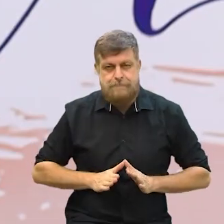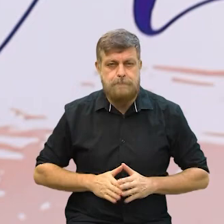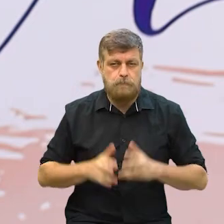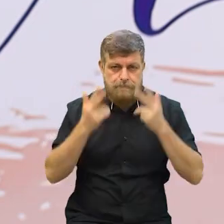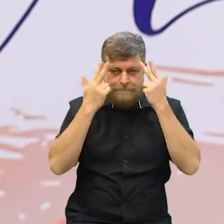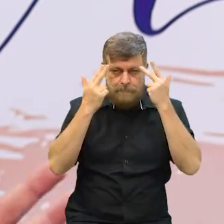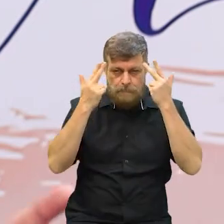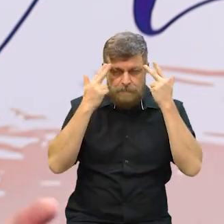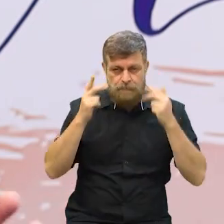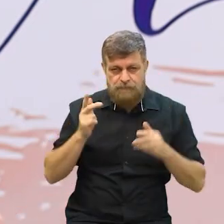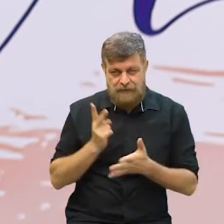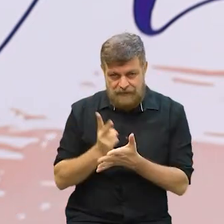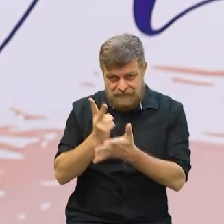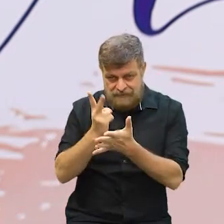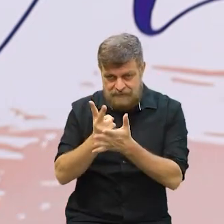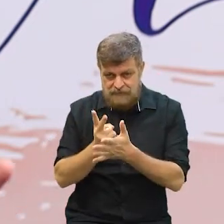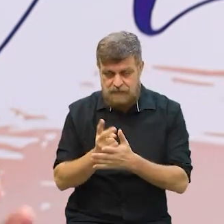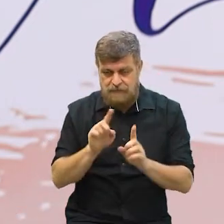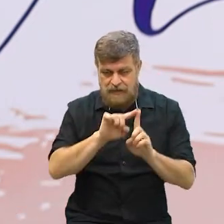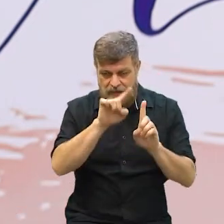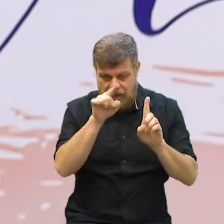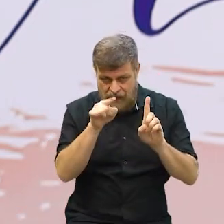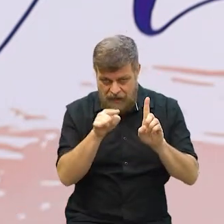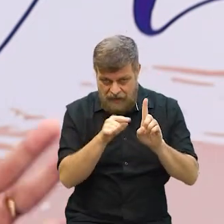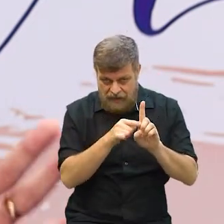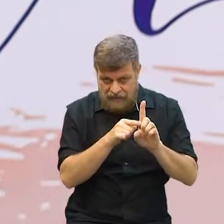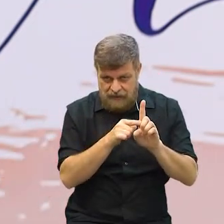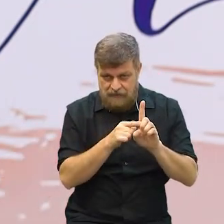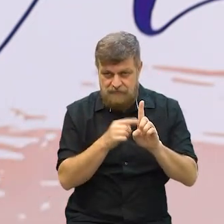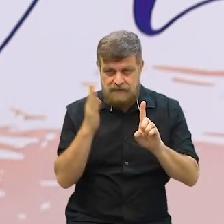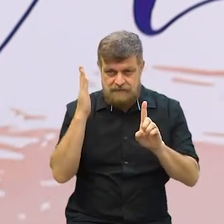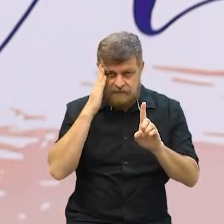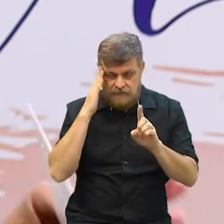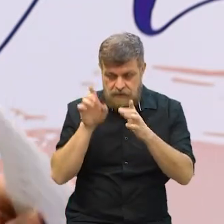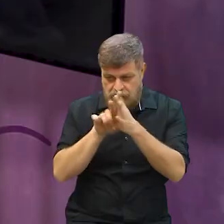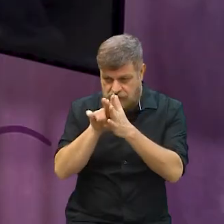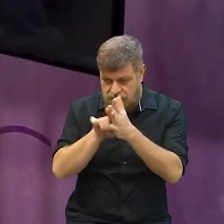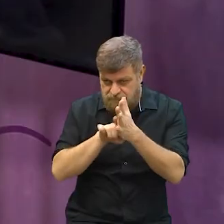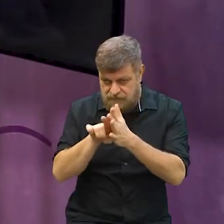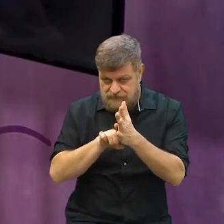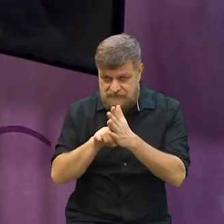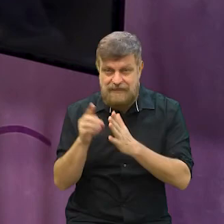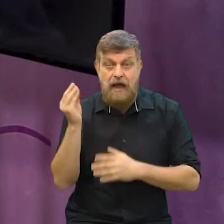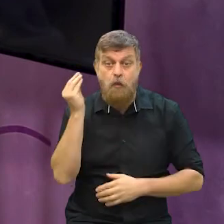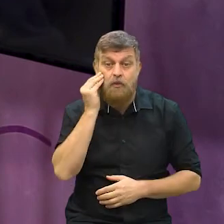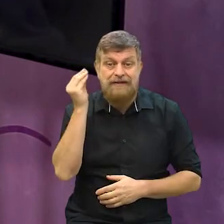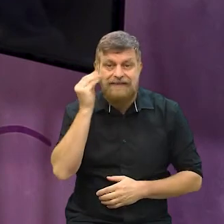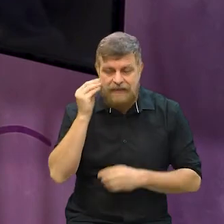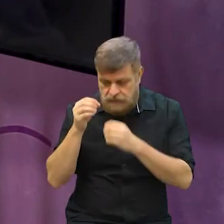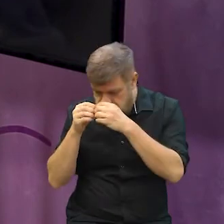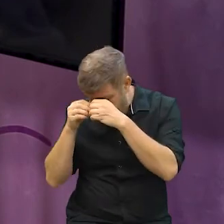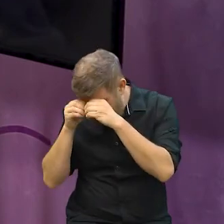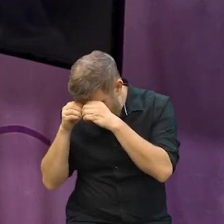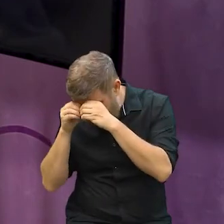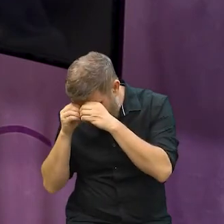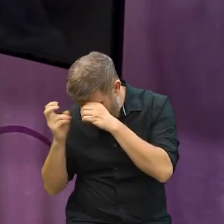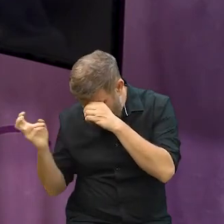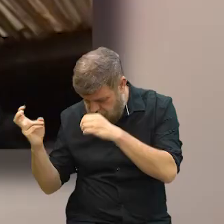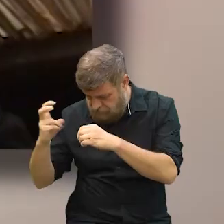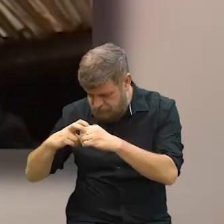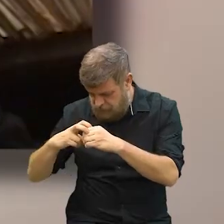é normal, por isso que sempre tem que fazer toda gestante, descobrir que está grávida, fazer o teste, fazer o exame de